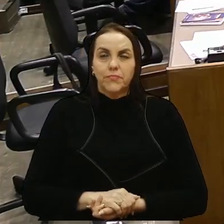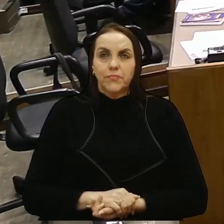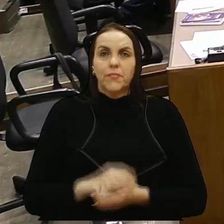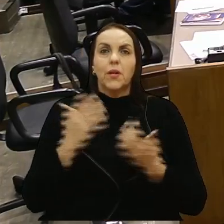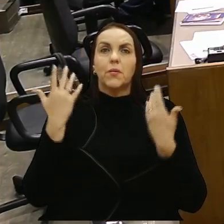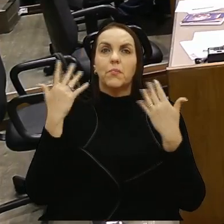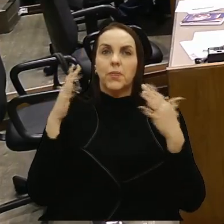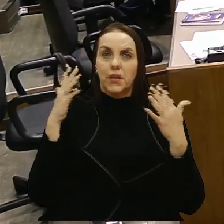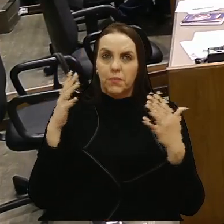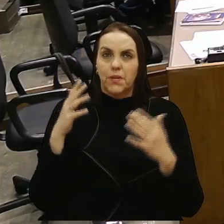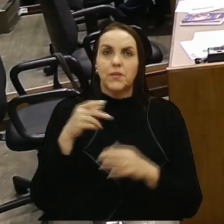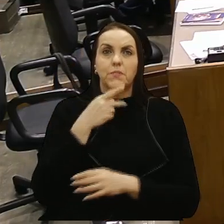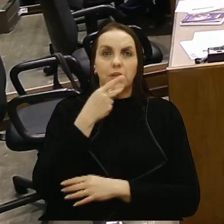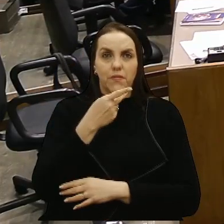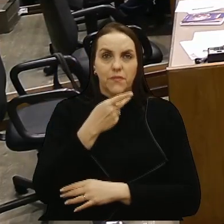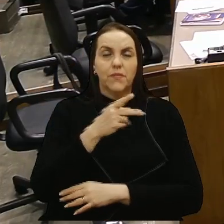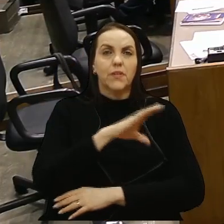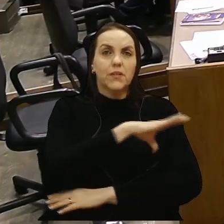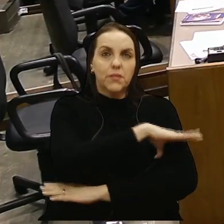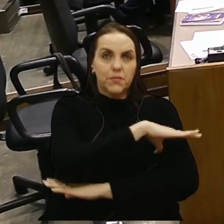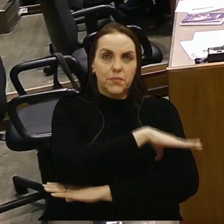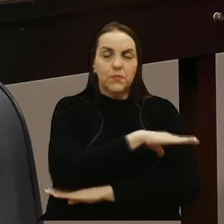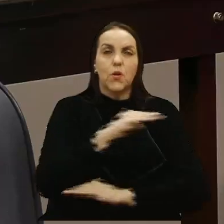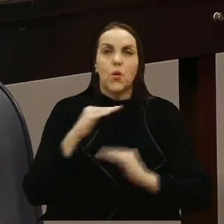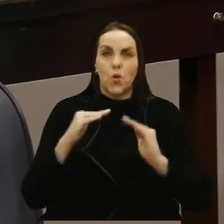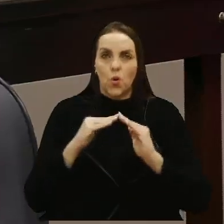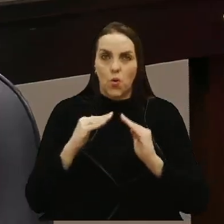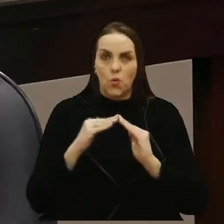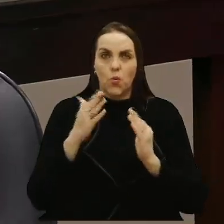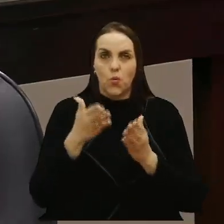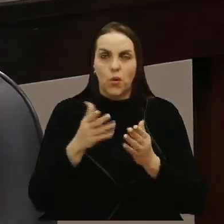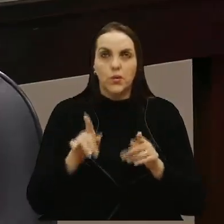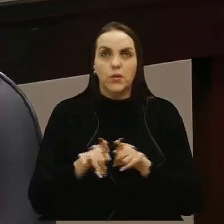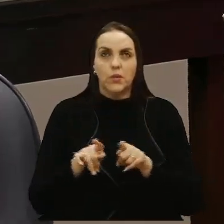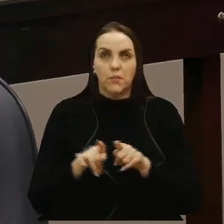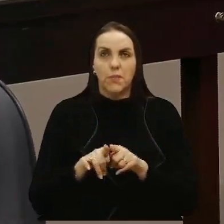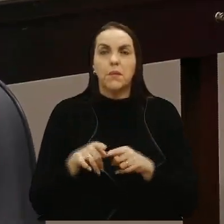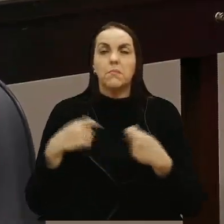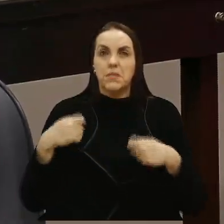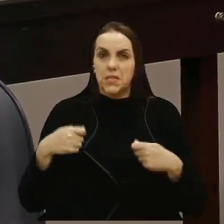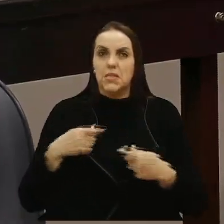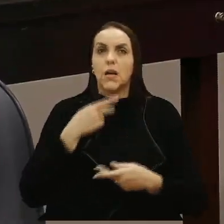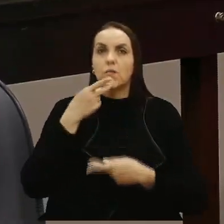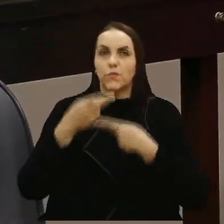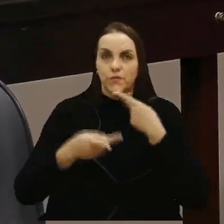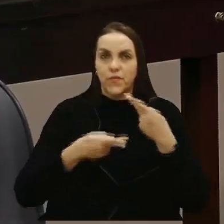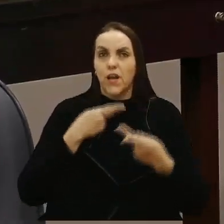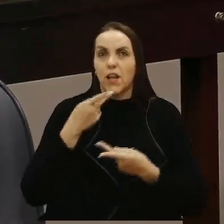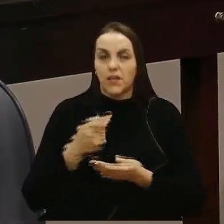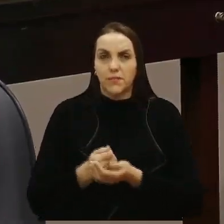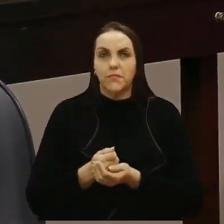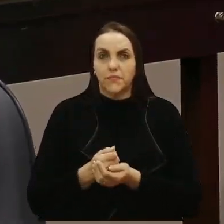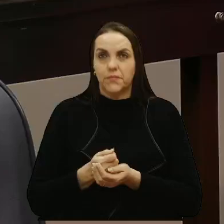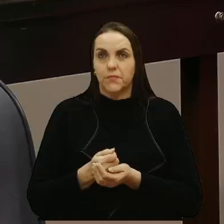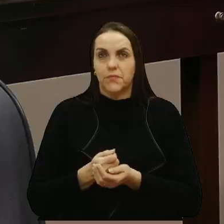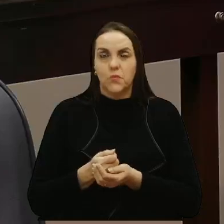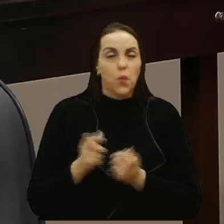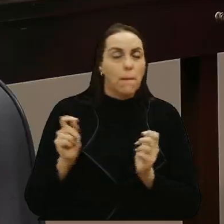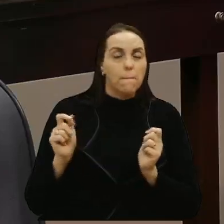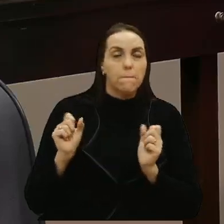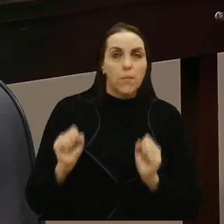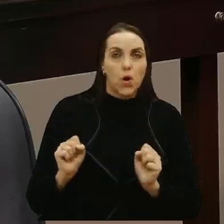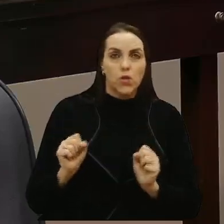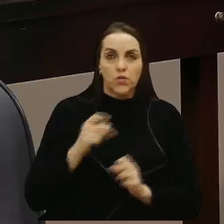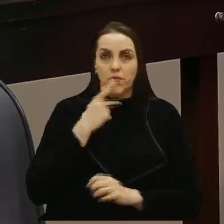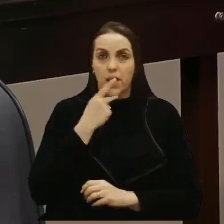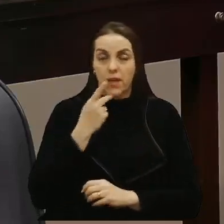Parabéns pela fala, capitão Ramon, concordo, reitero aqui parte. que a gente deve falar, né? Não é a gente pode falar, a gente deve, né? Porque a gente está aqui